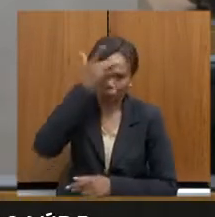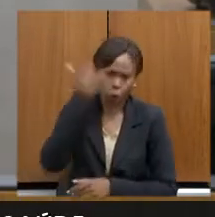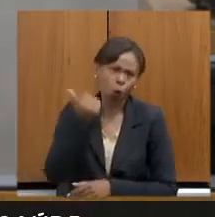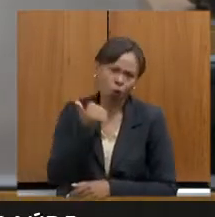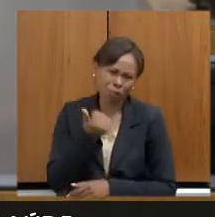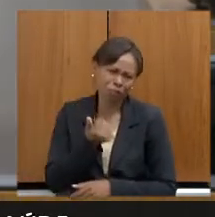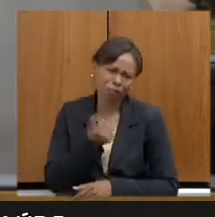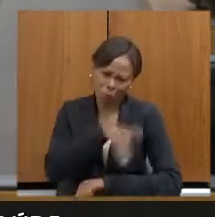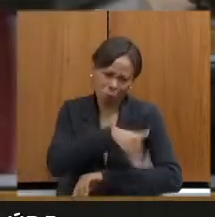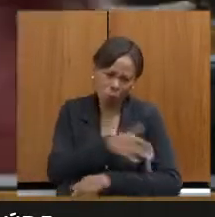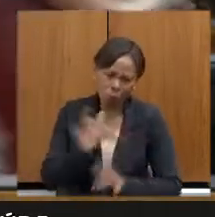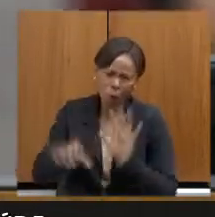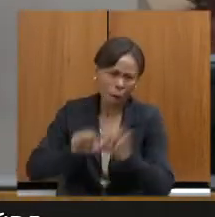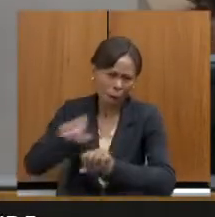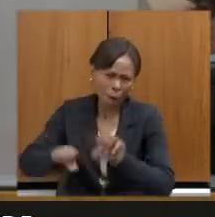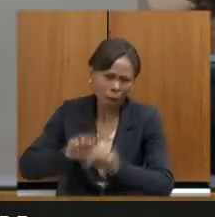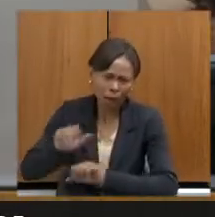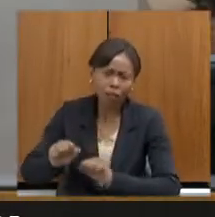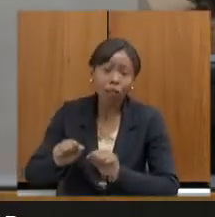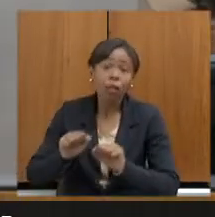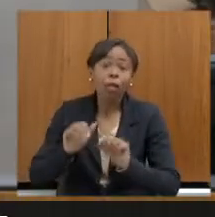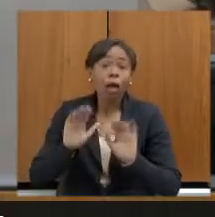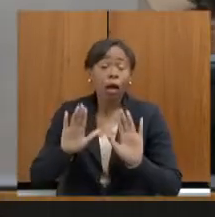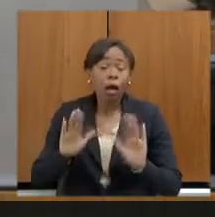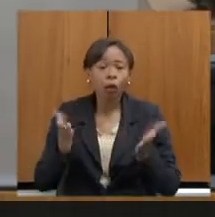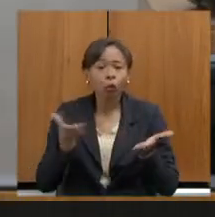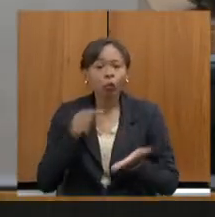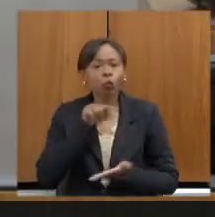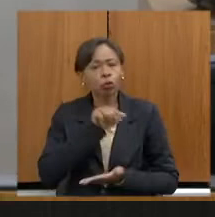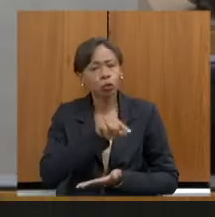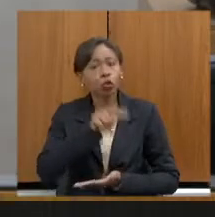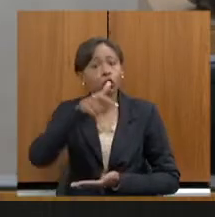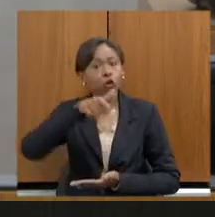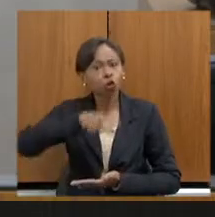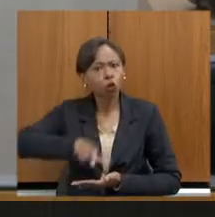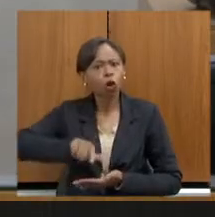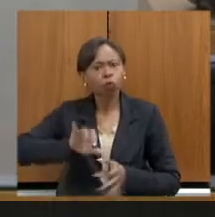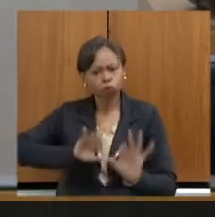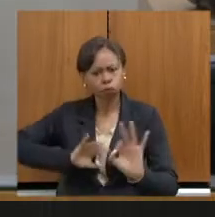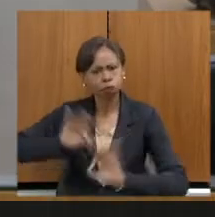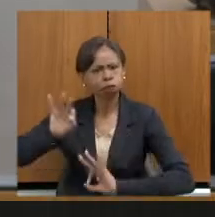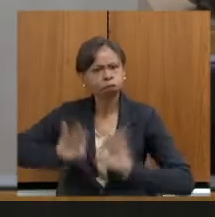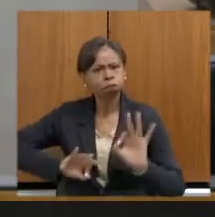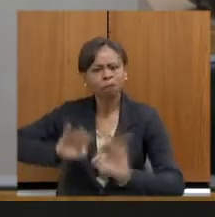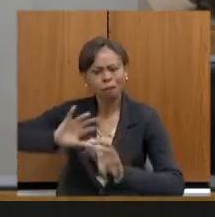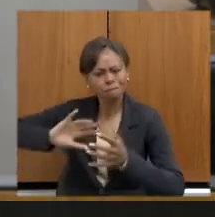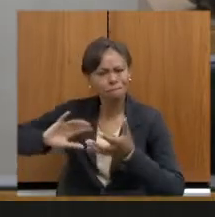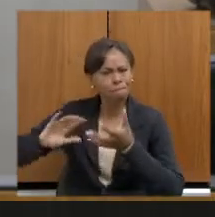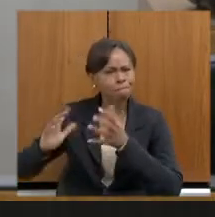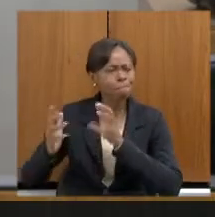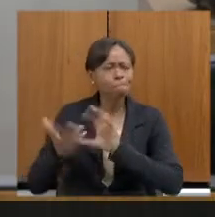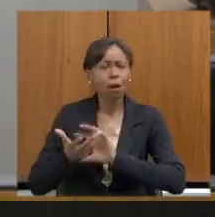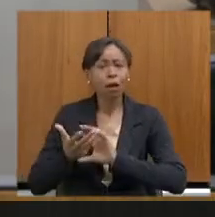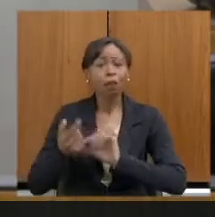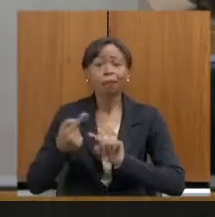que não está determinando uma só tá reiniciando tudo de novo porque a forma como estavam absolutamente